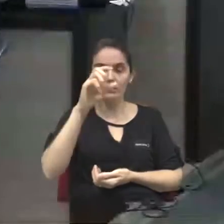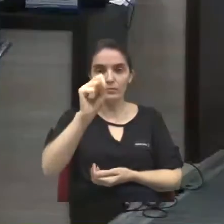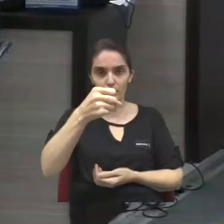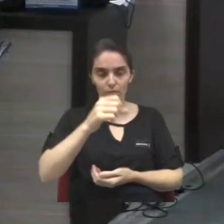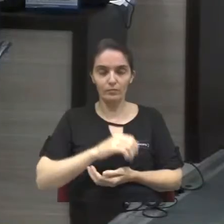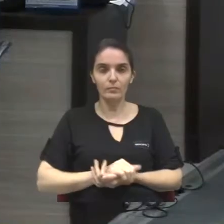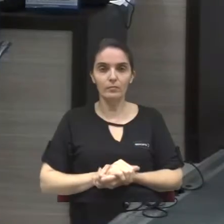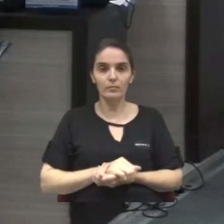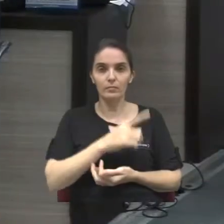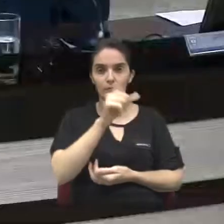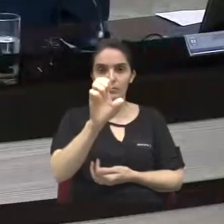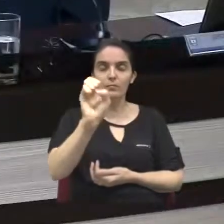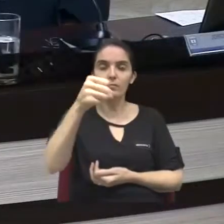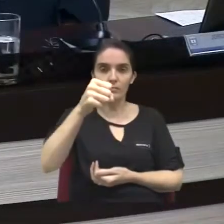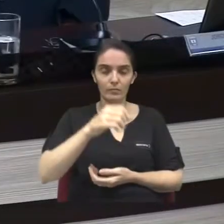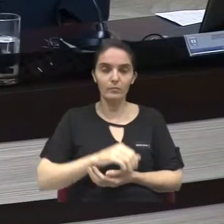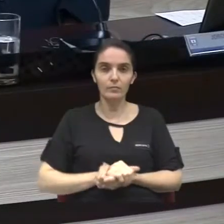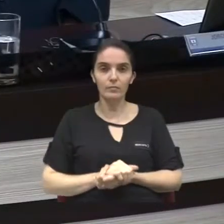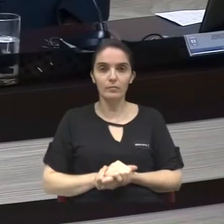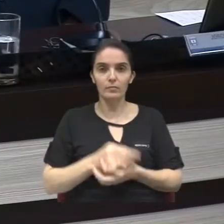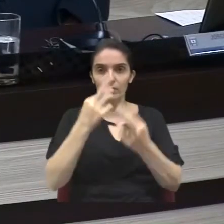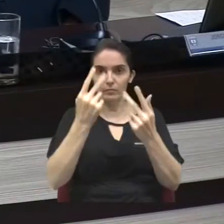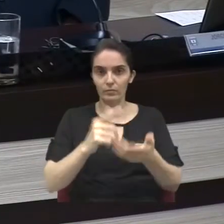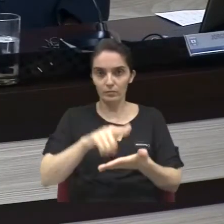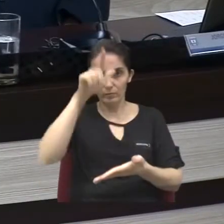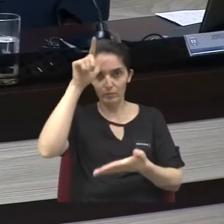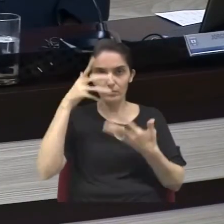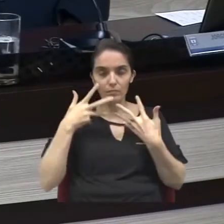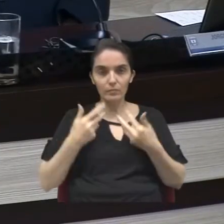da Mix. Sim. Conforme deliberado pelos líderes